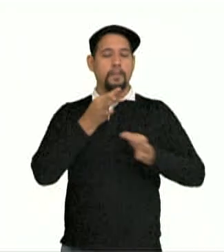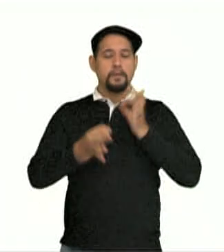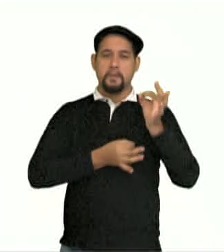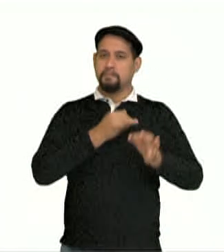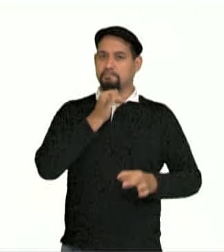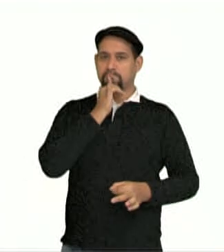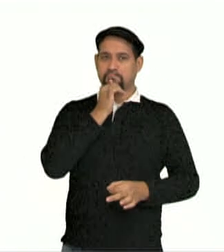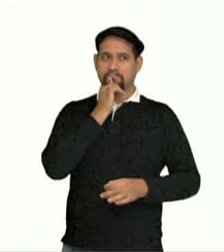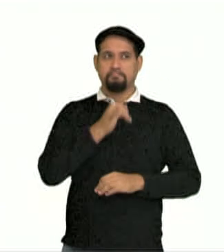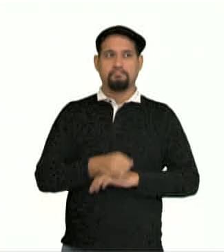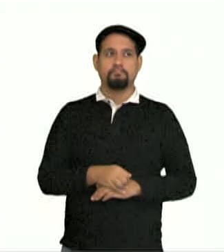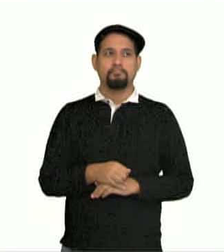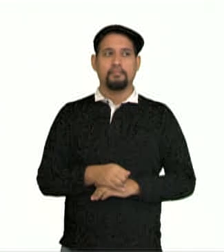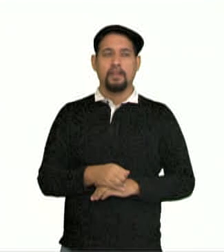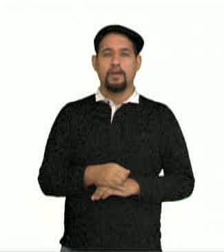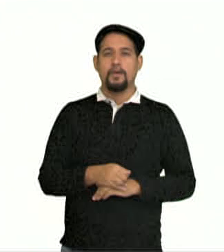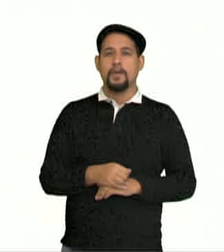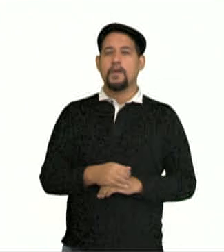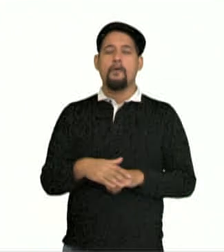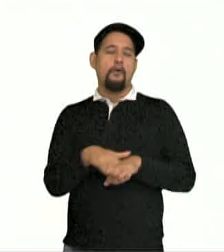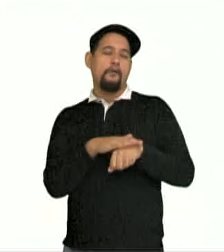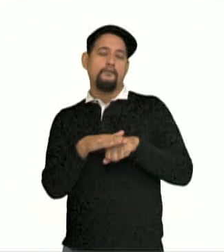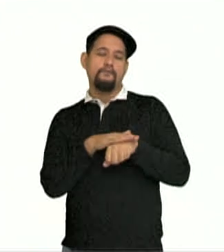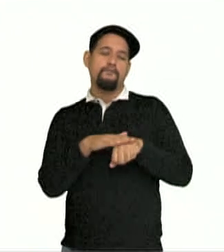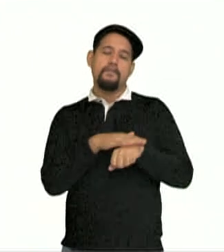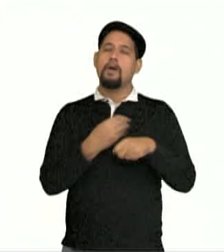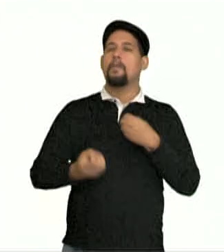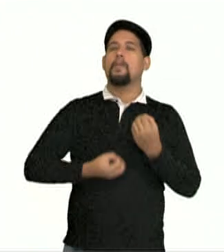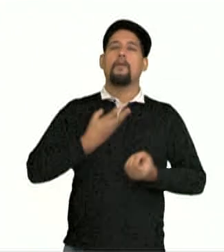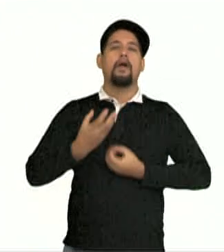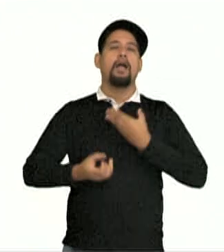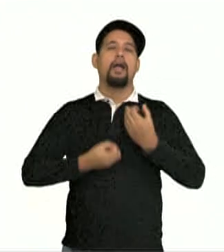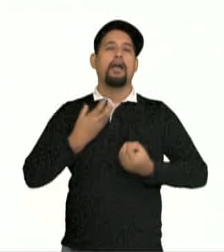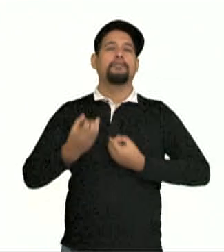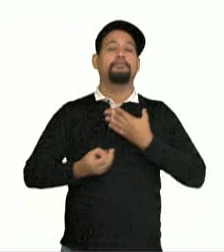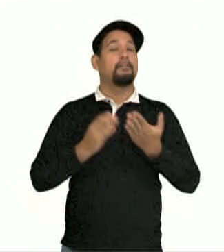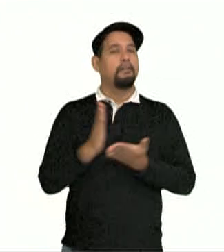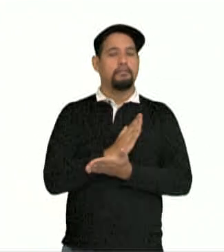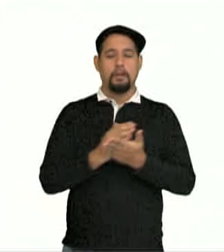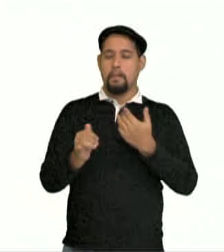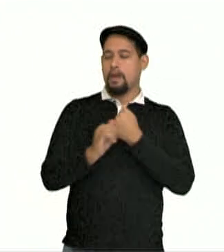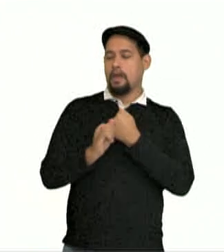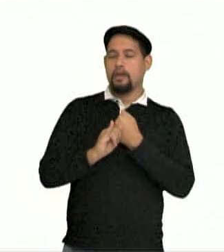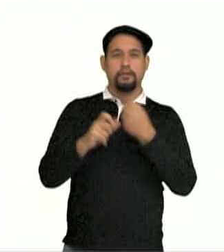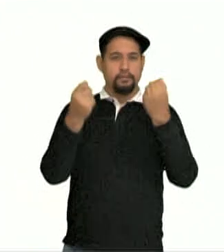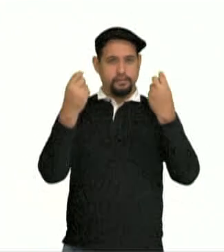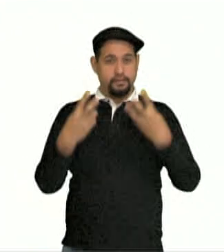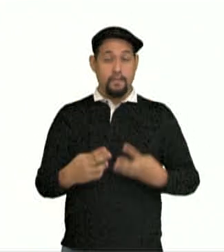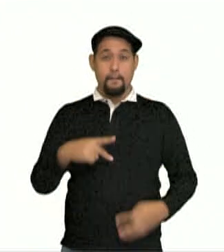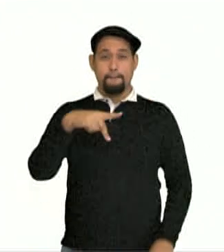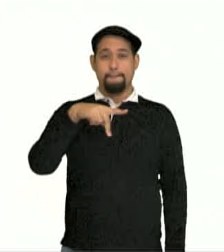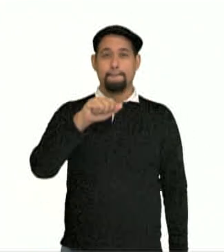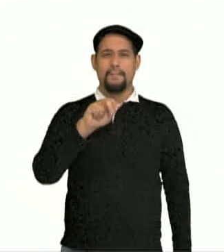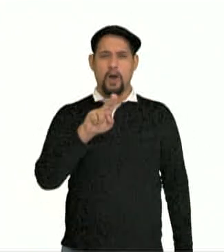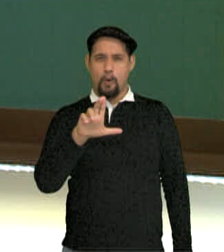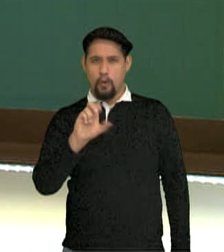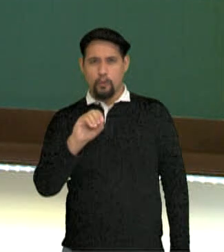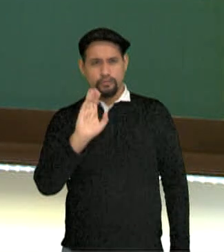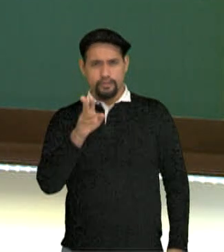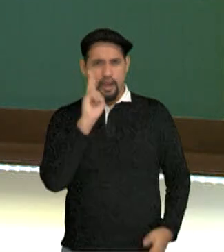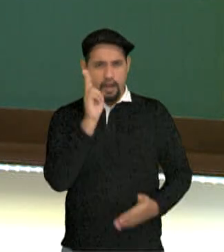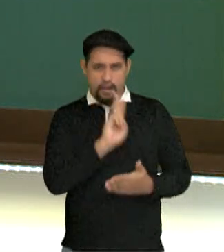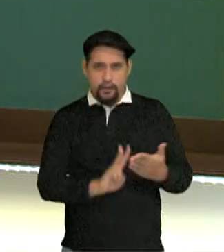como prosa poética, algumas crônicas, né, escritas por Paulo Mendes Campos. Já leu?